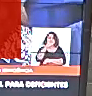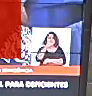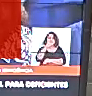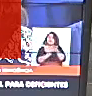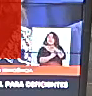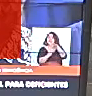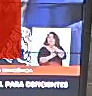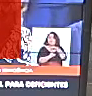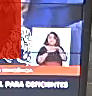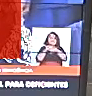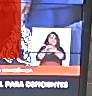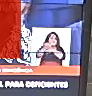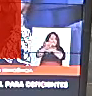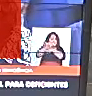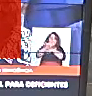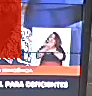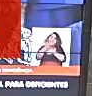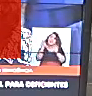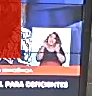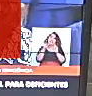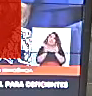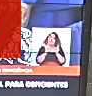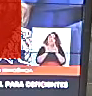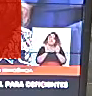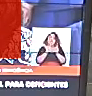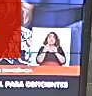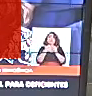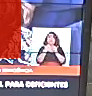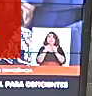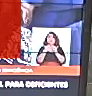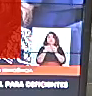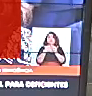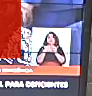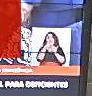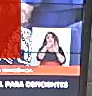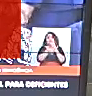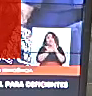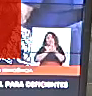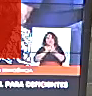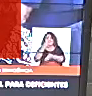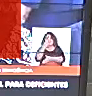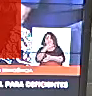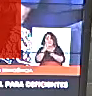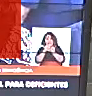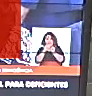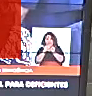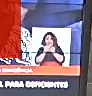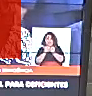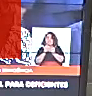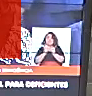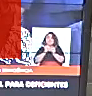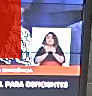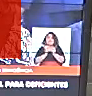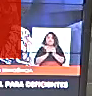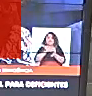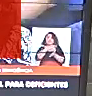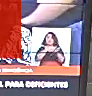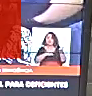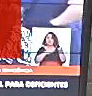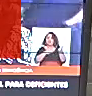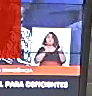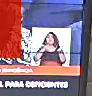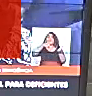porque a empresa faz as viagens, antes dela fazer, tem um documento que chama quadro de regime de funcionamento da linha. Então,